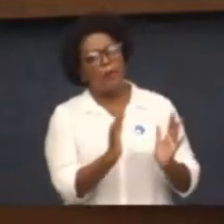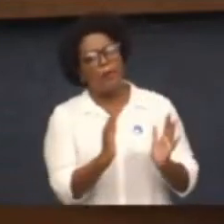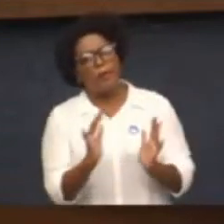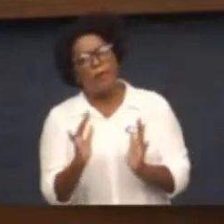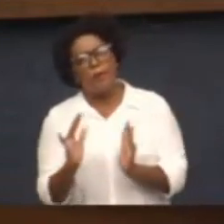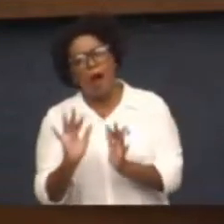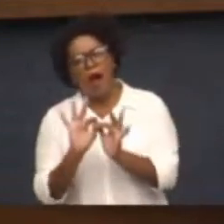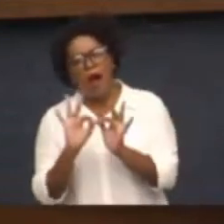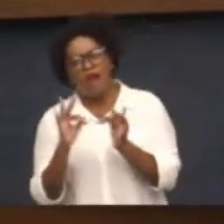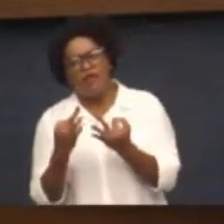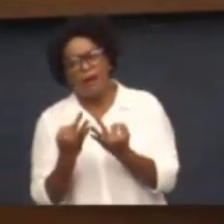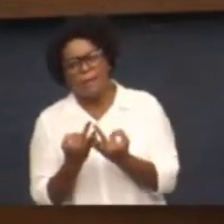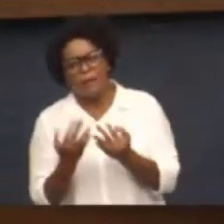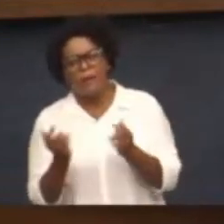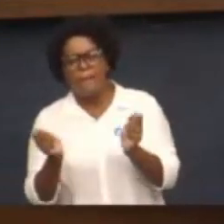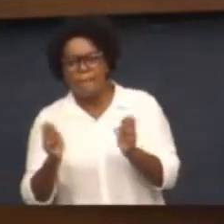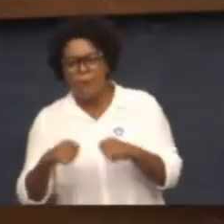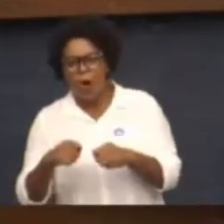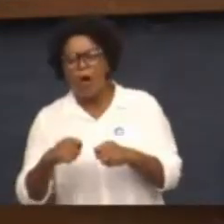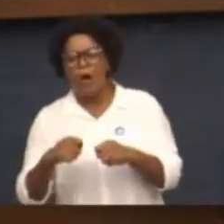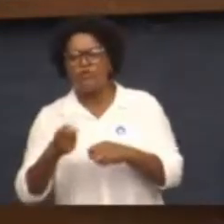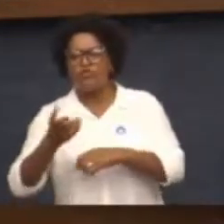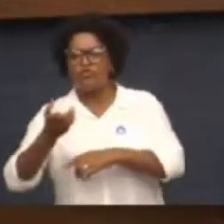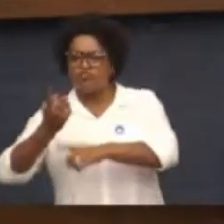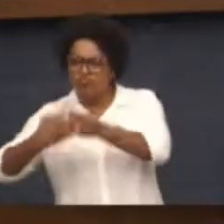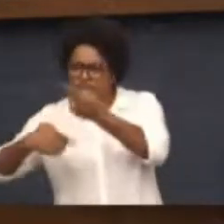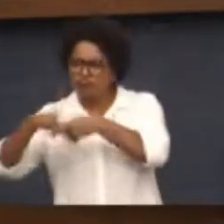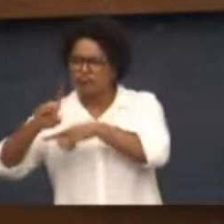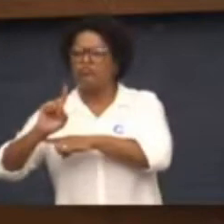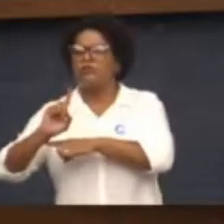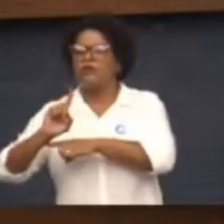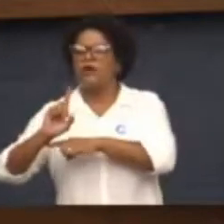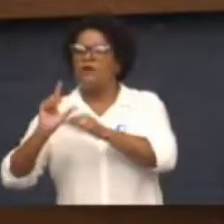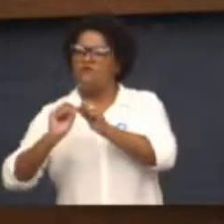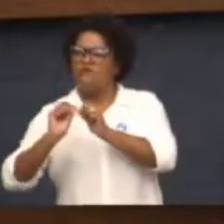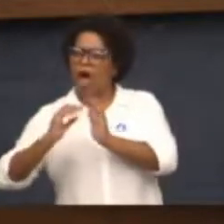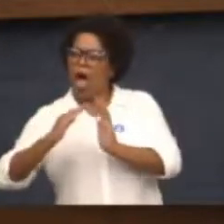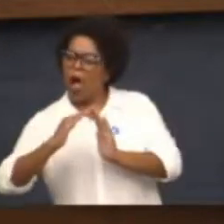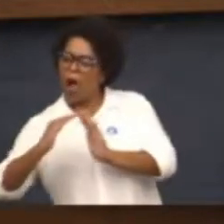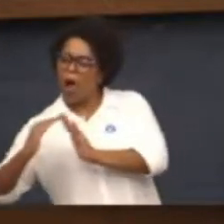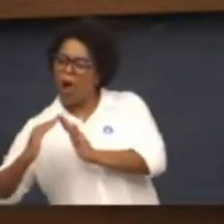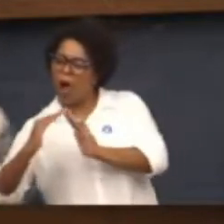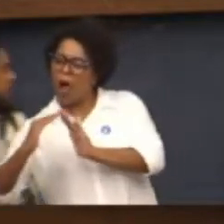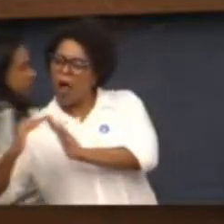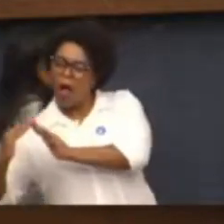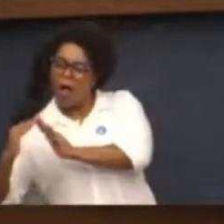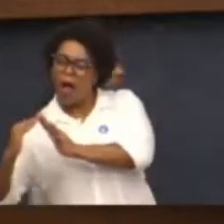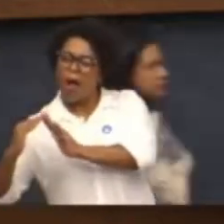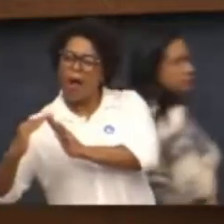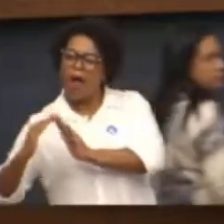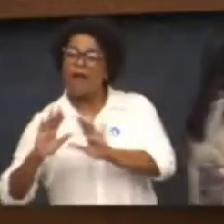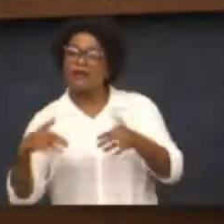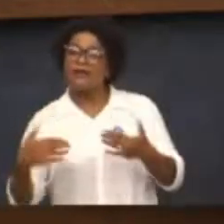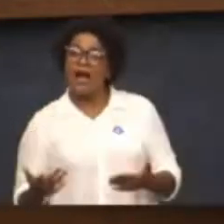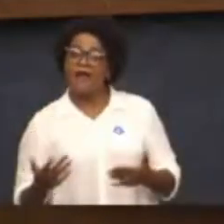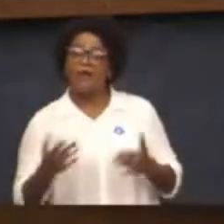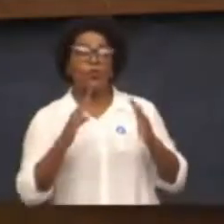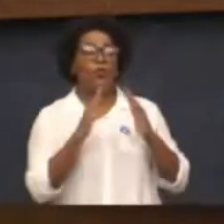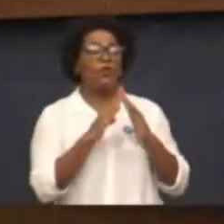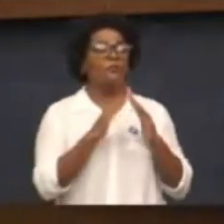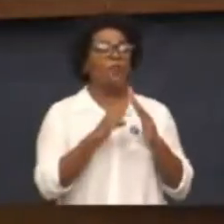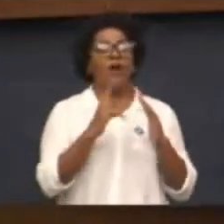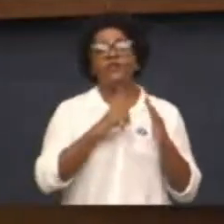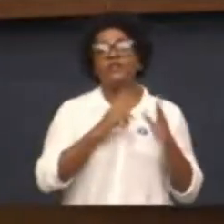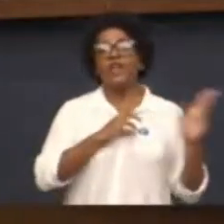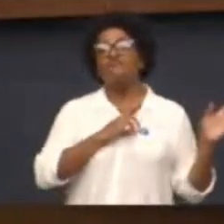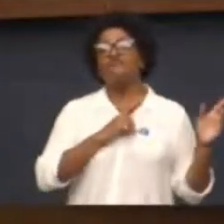pode começar a prosperar, faz um puxadinho para cá, para lá, e aí na hora que você vê, o imóvel já não é igual